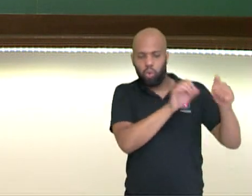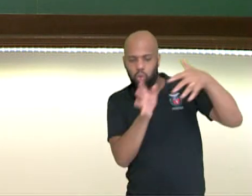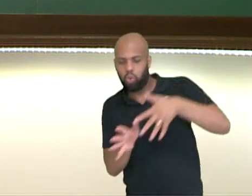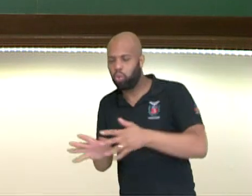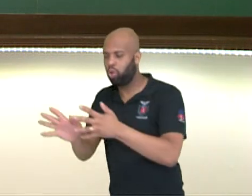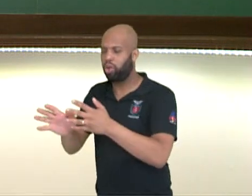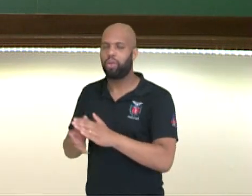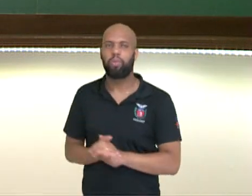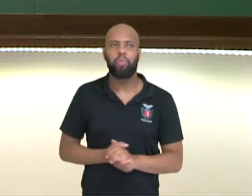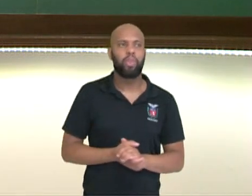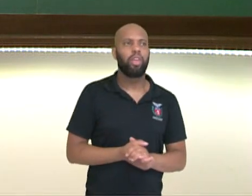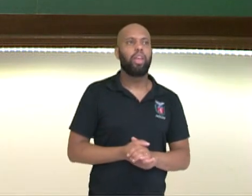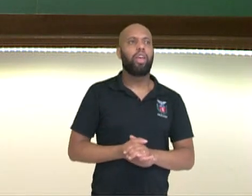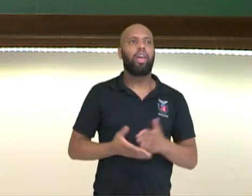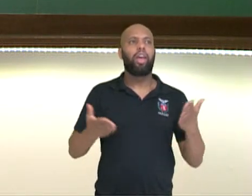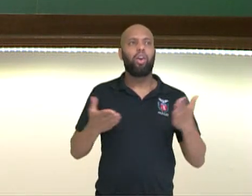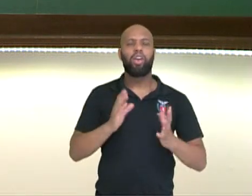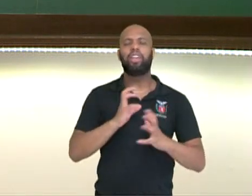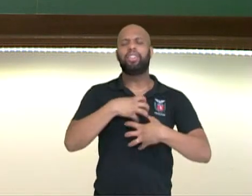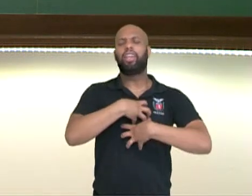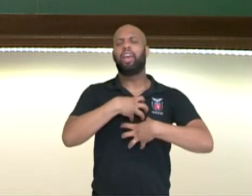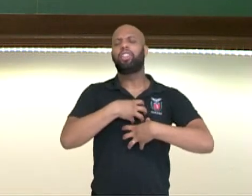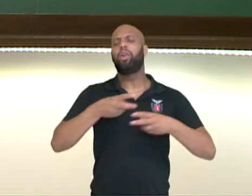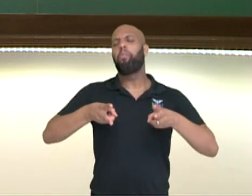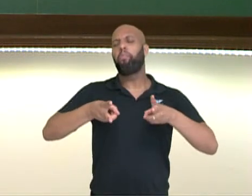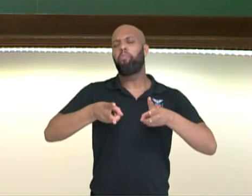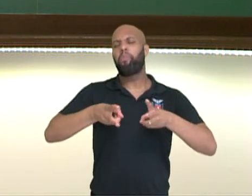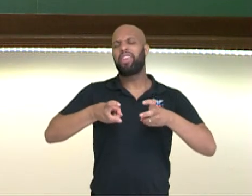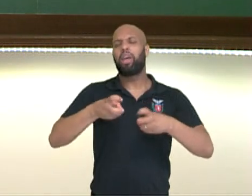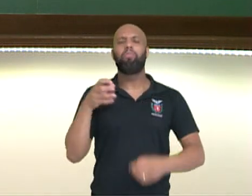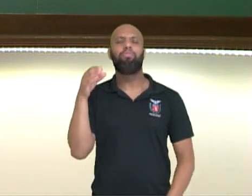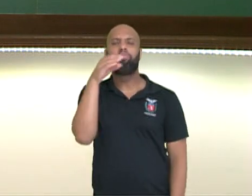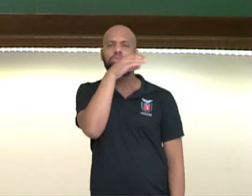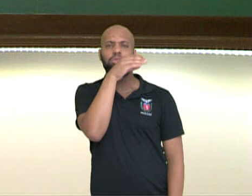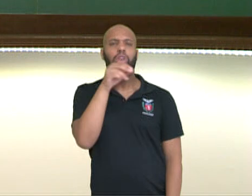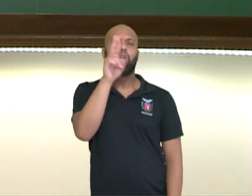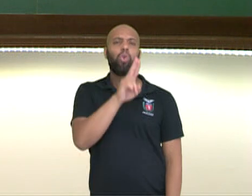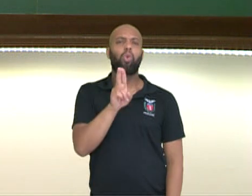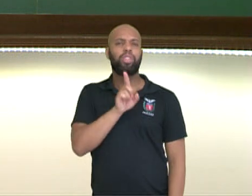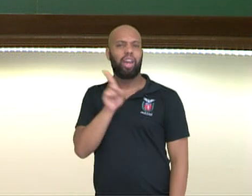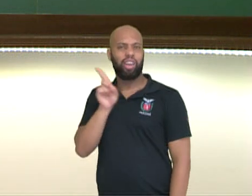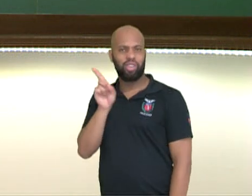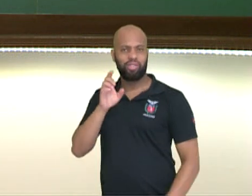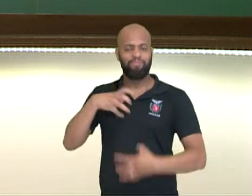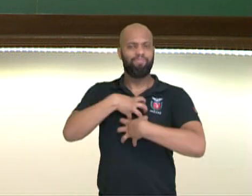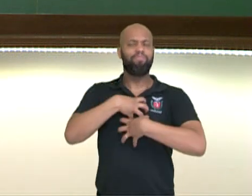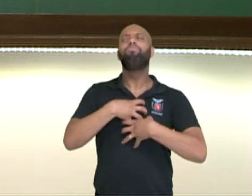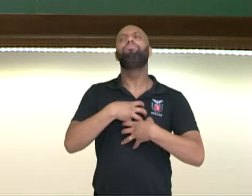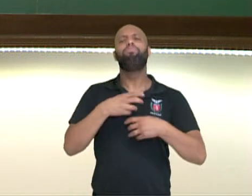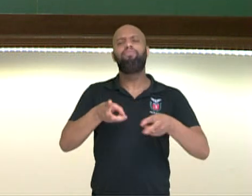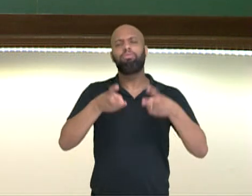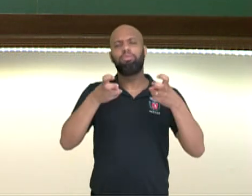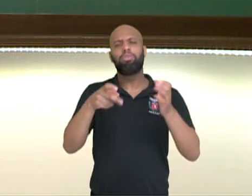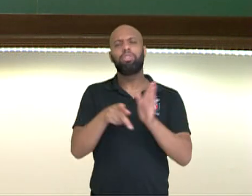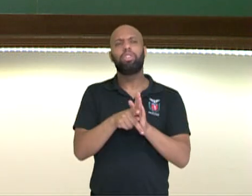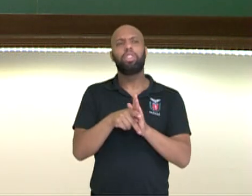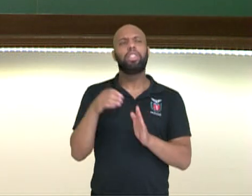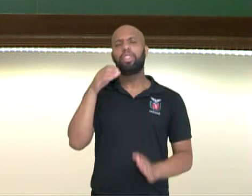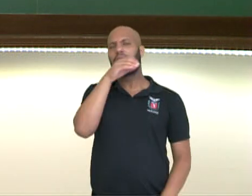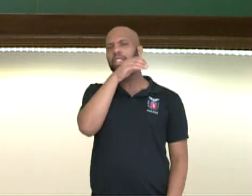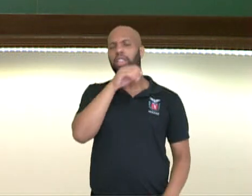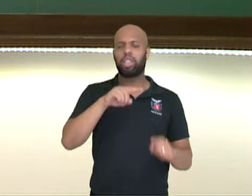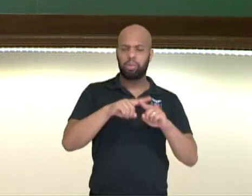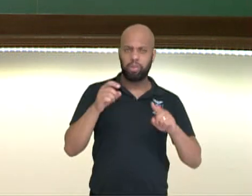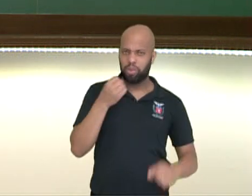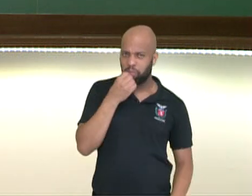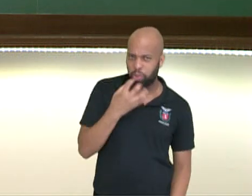a gente usa para dizer se algo está quente ou frio, a gente usa a sensação térmica. Mas será que a sensação térmica é boa